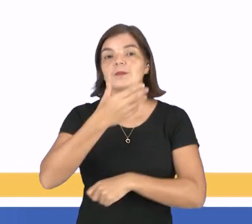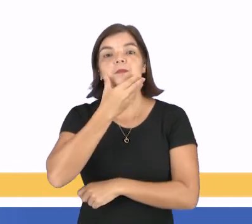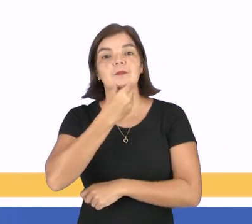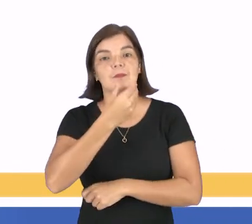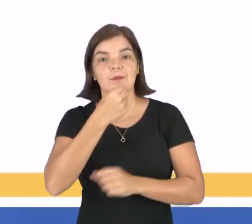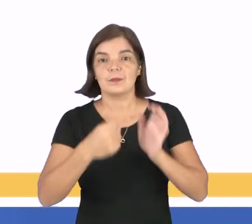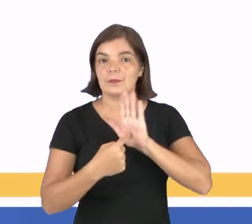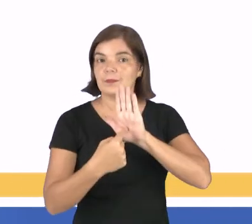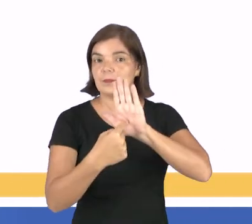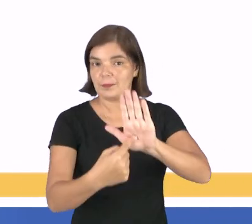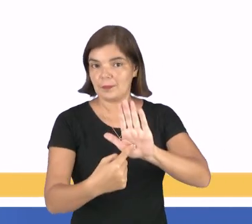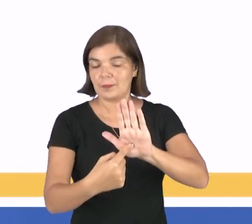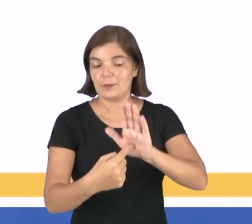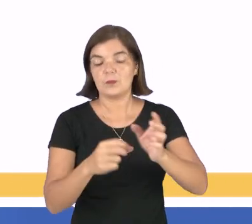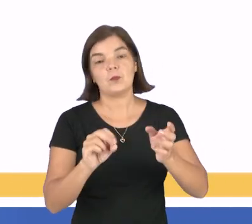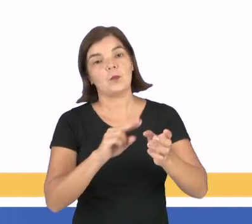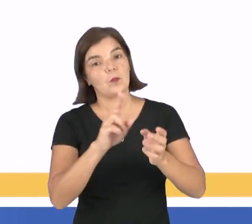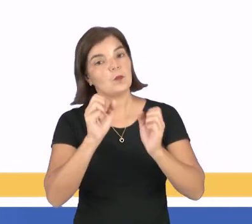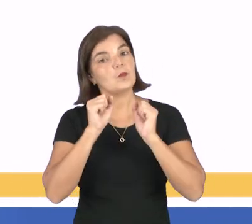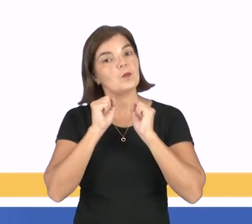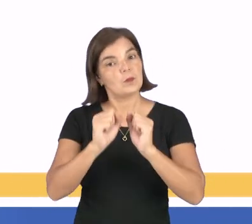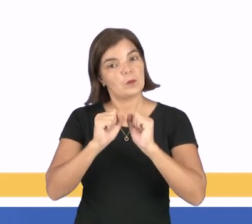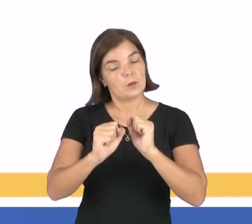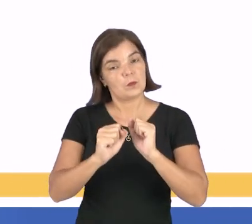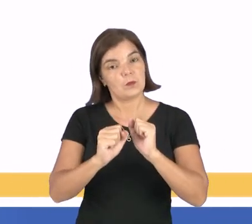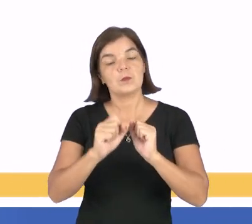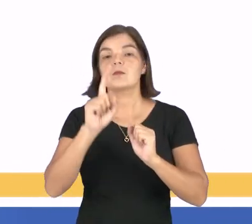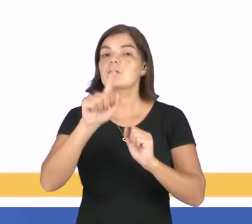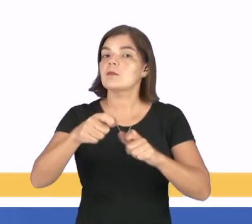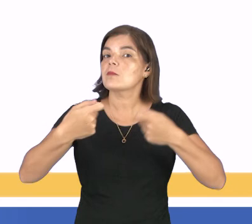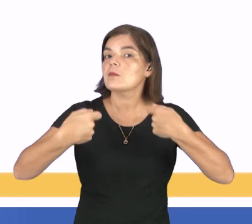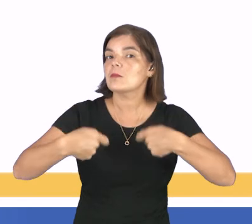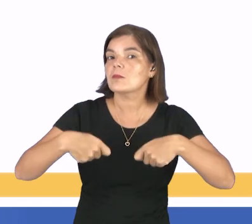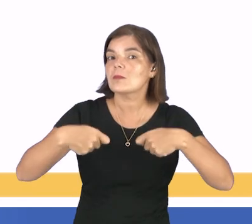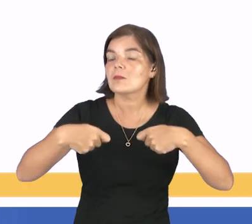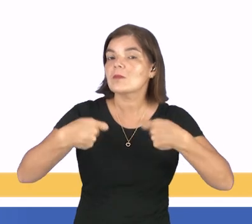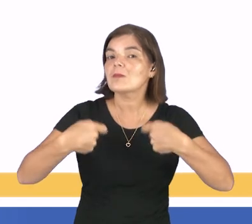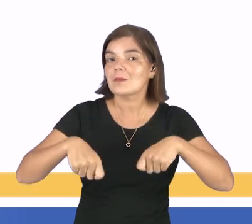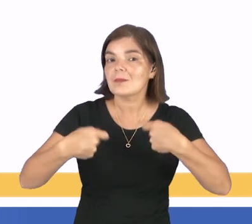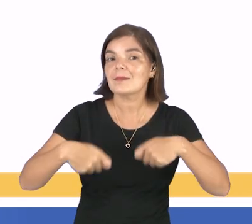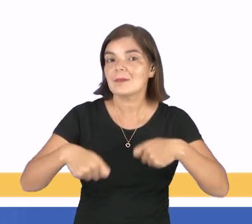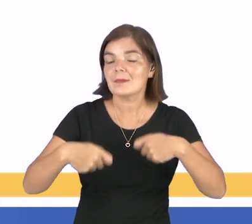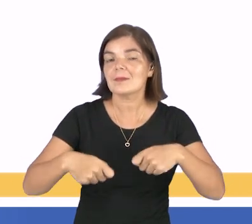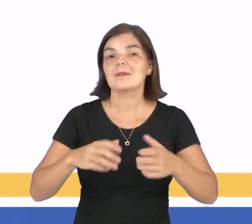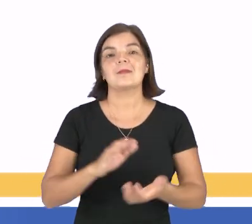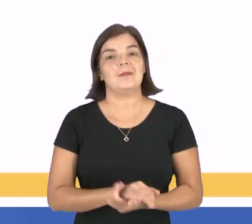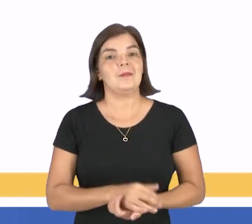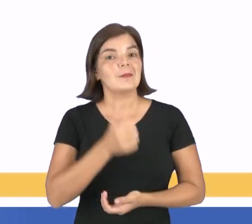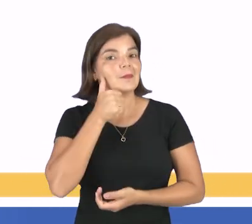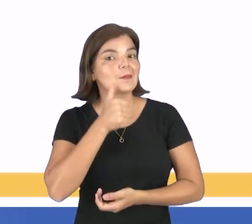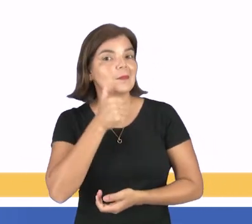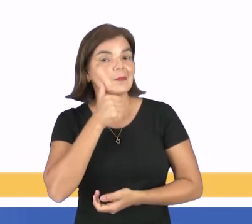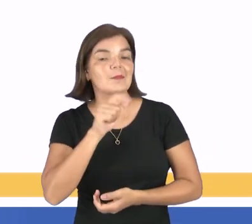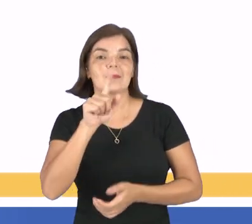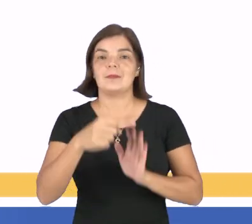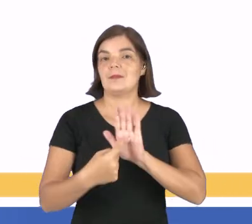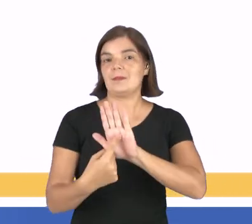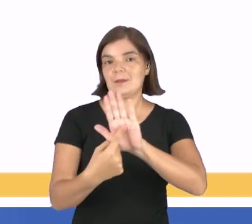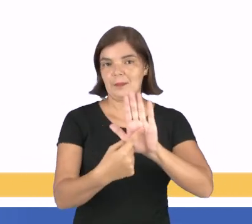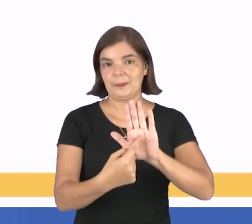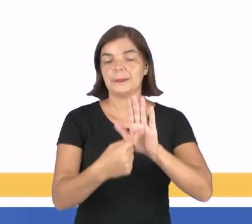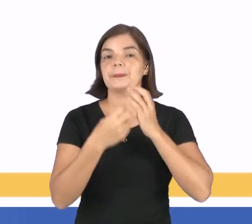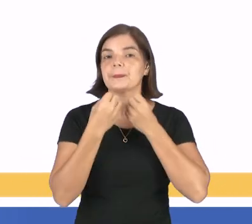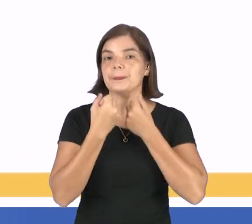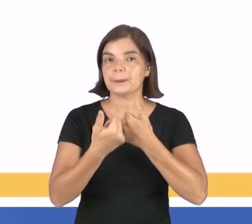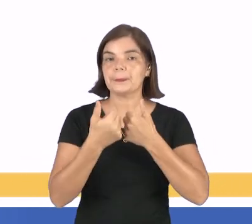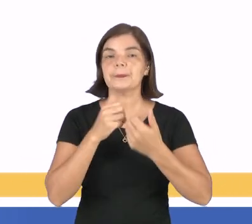a apresentação, ou posso dizer é necessária a apresentação, tá